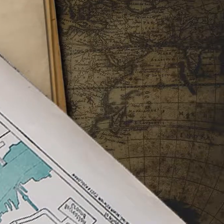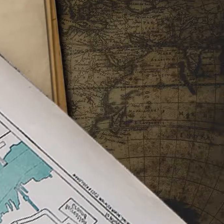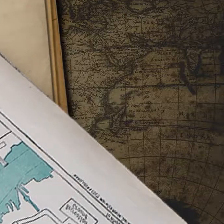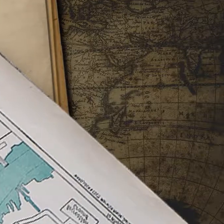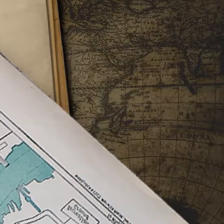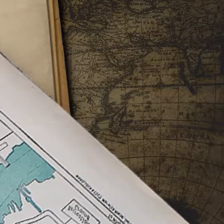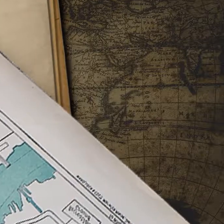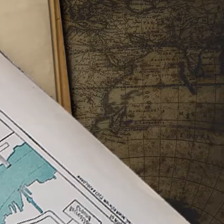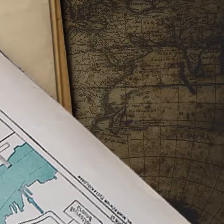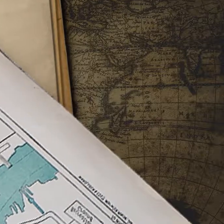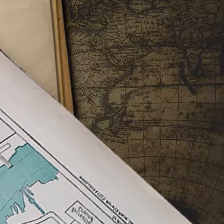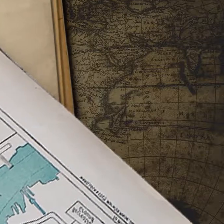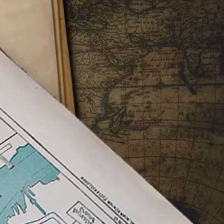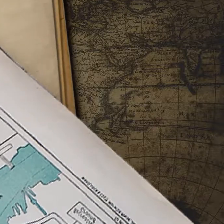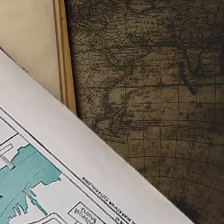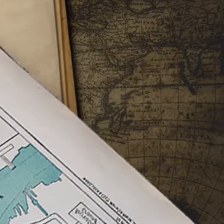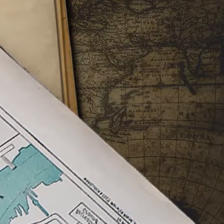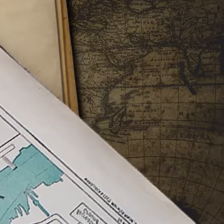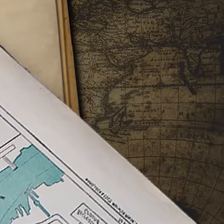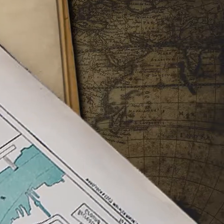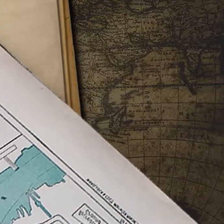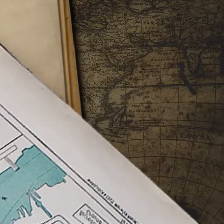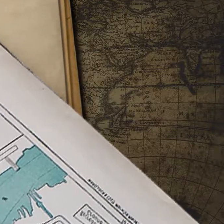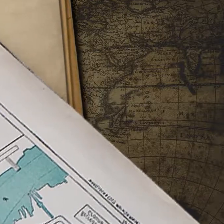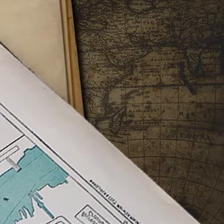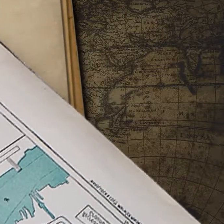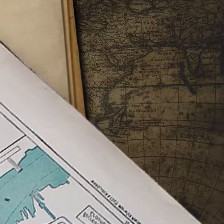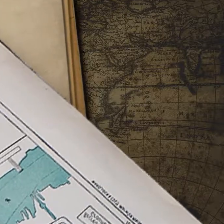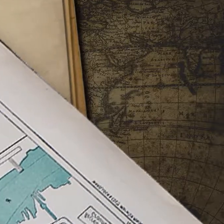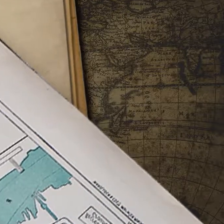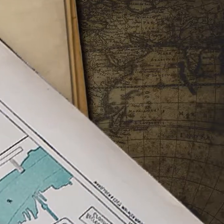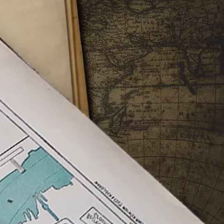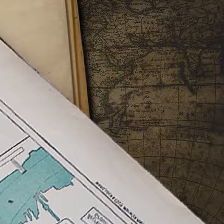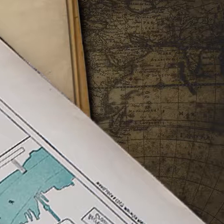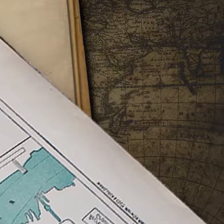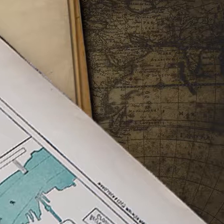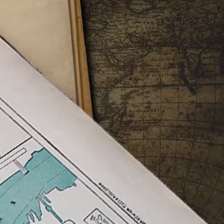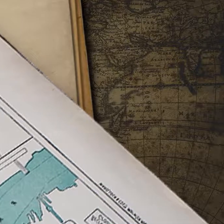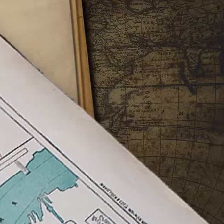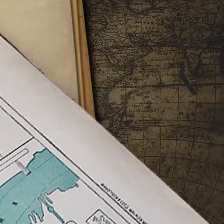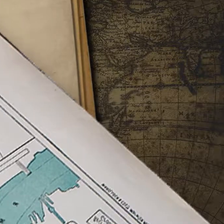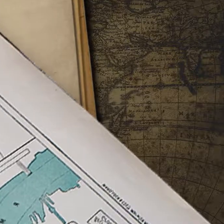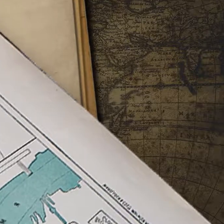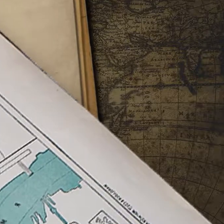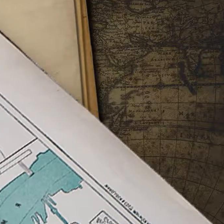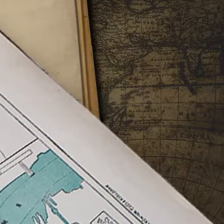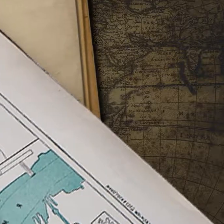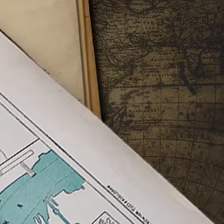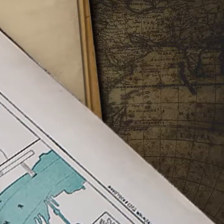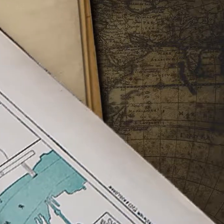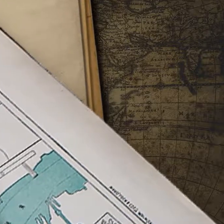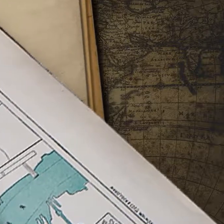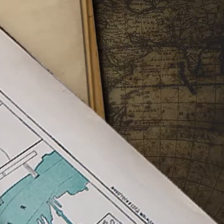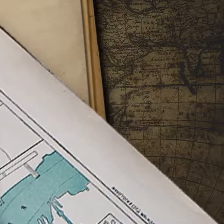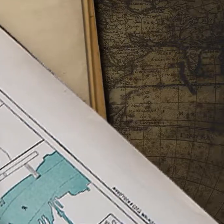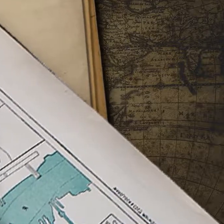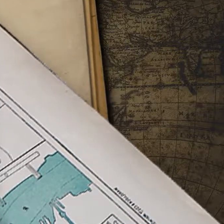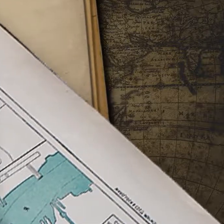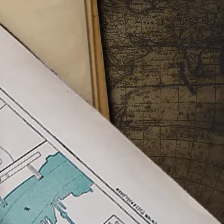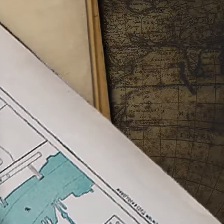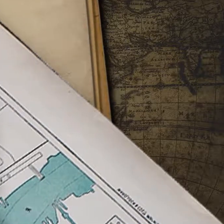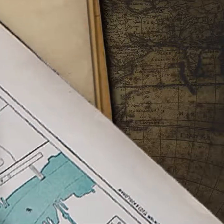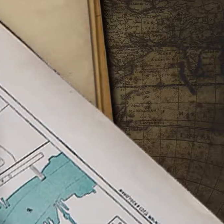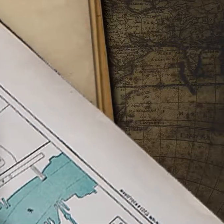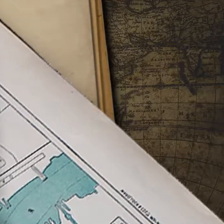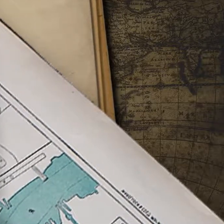O detetive Fix e a Ouda, que usam um casaco longo e um lenço na cabeça, estão no trilho do trem, olhando para a